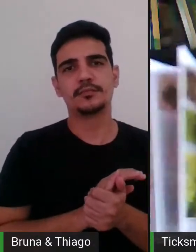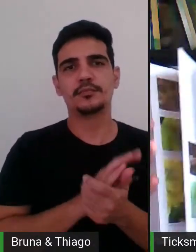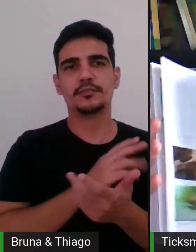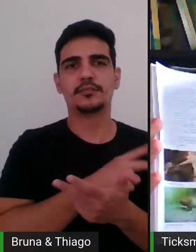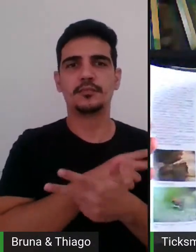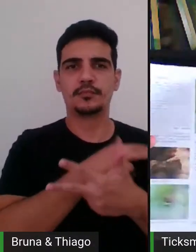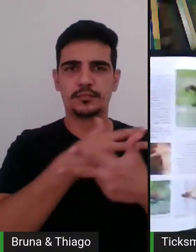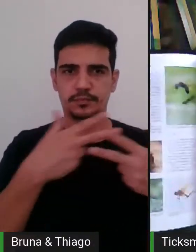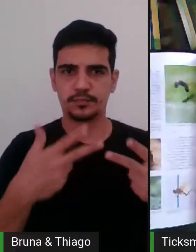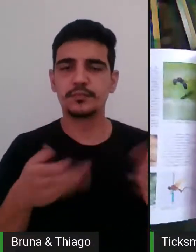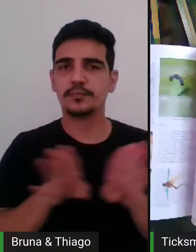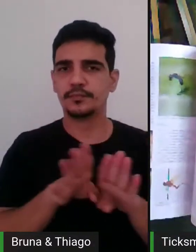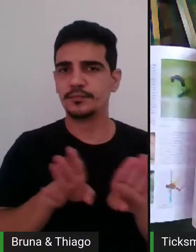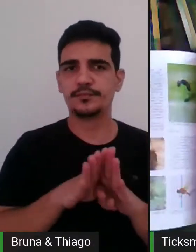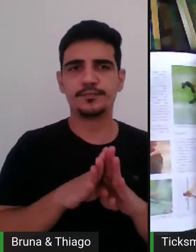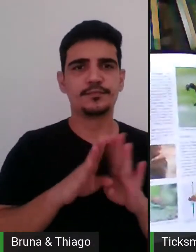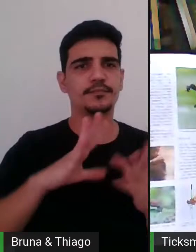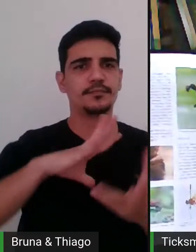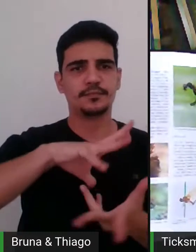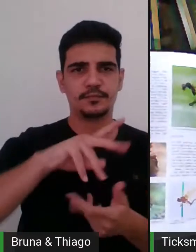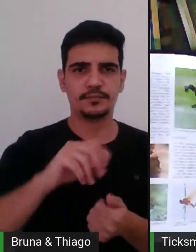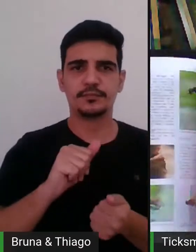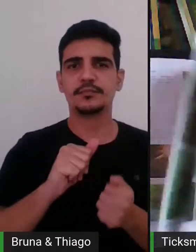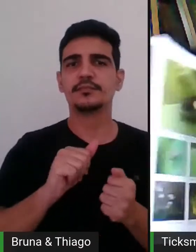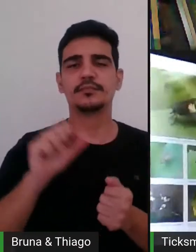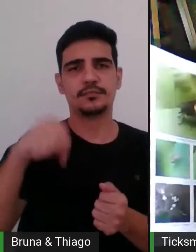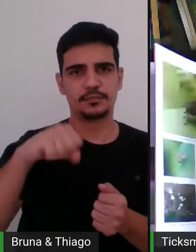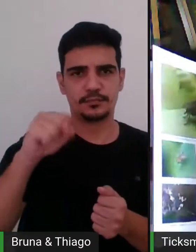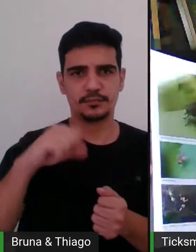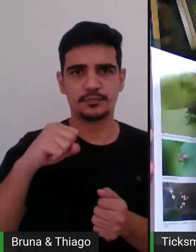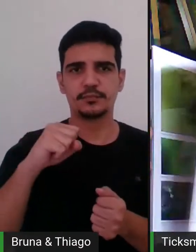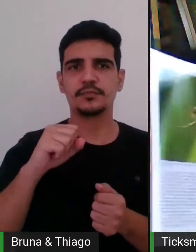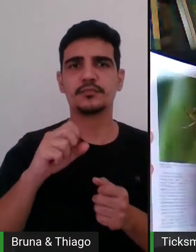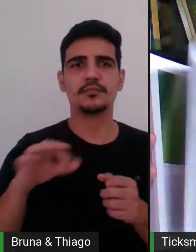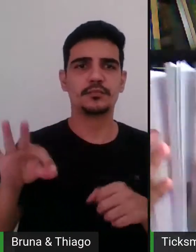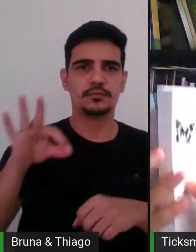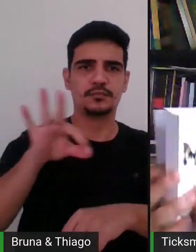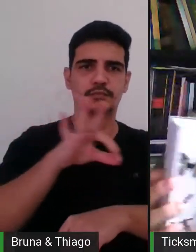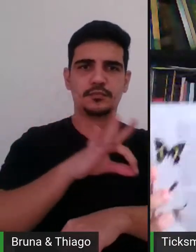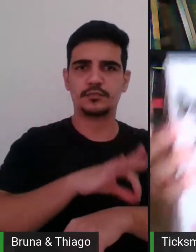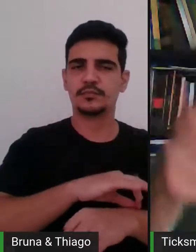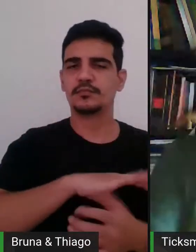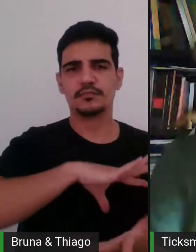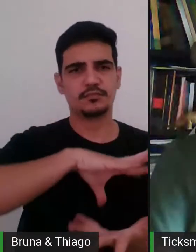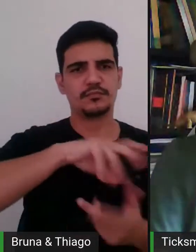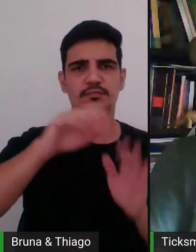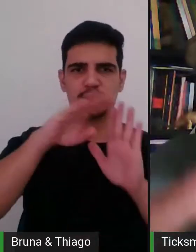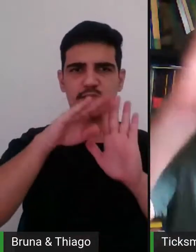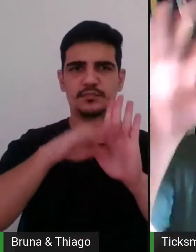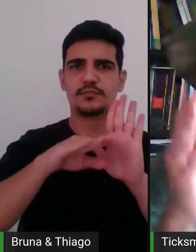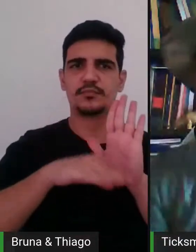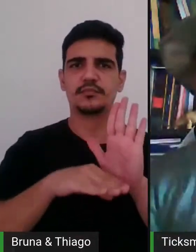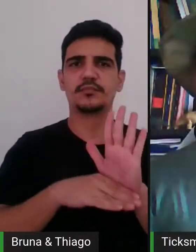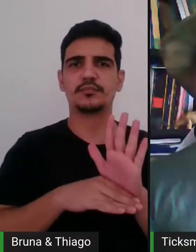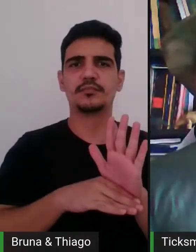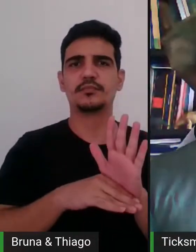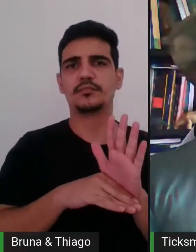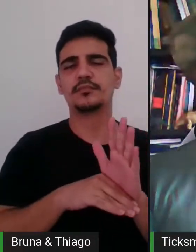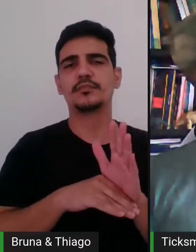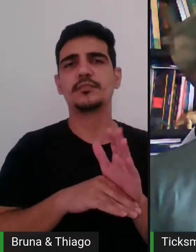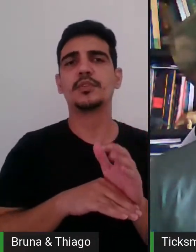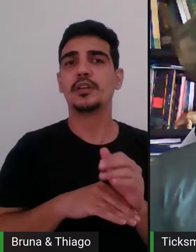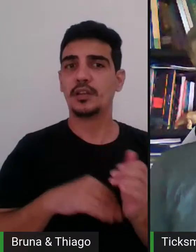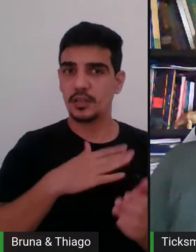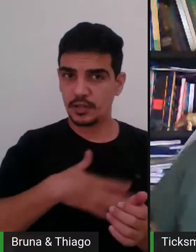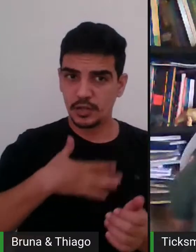insetos também, de uma forma geral. E aqui, sim, tem sobre abelha e tudo mais. Então, para quem gosta de ler, são alguns livros,